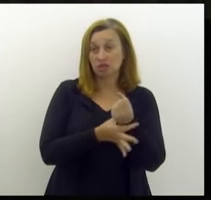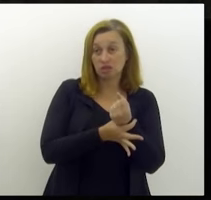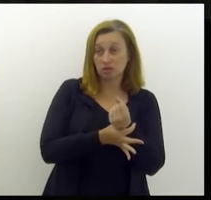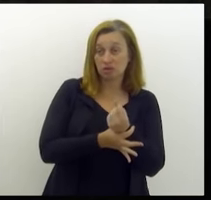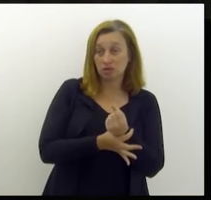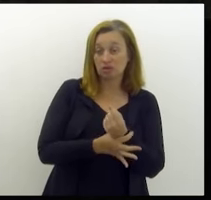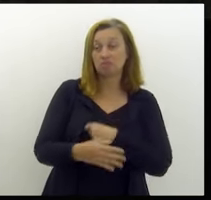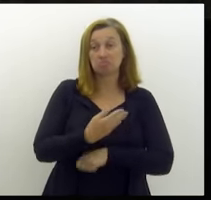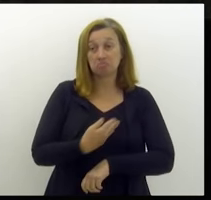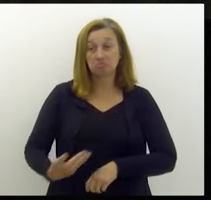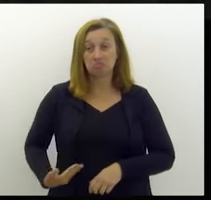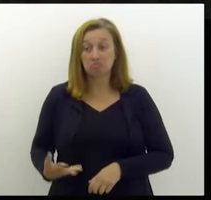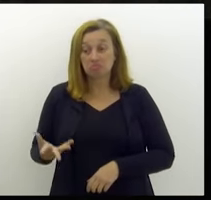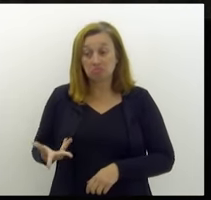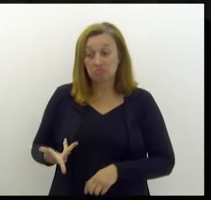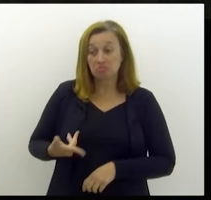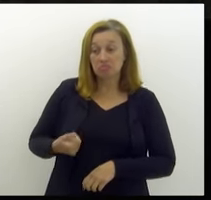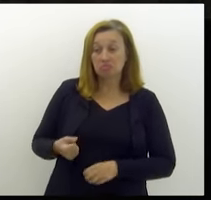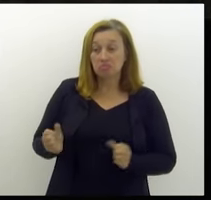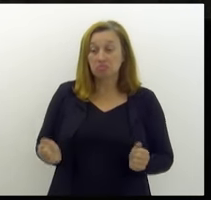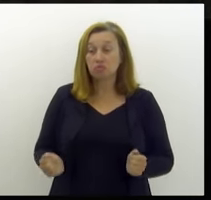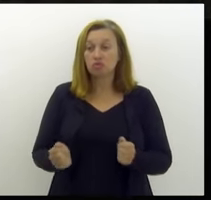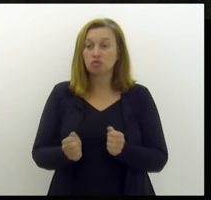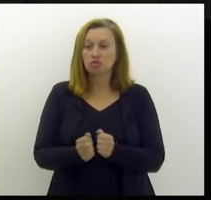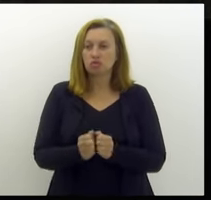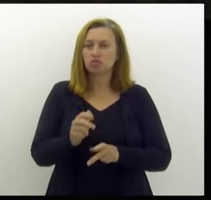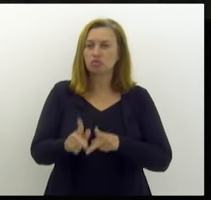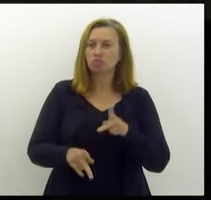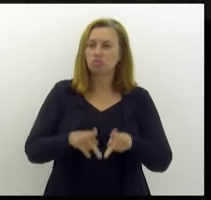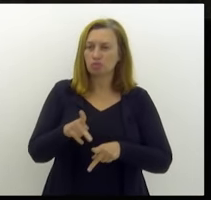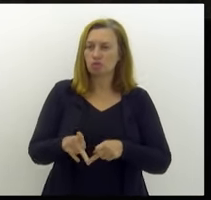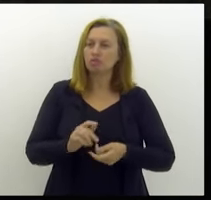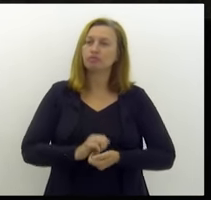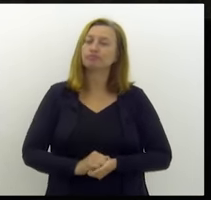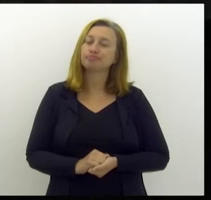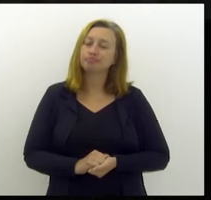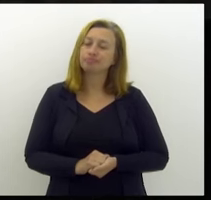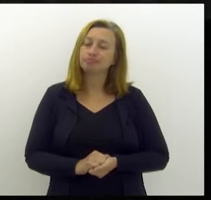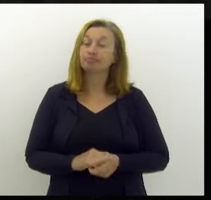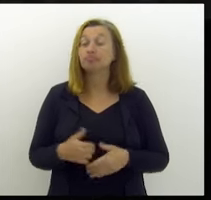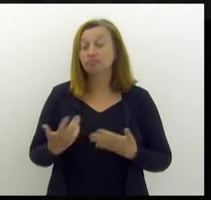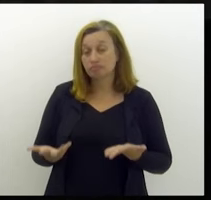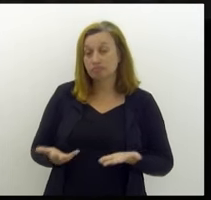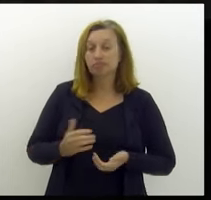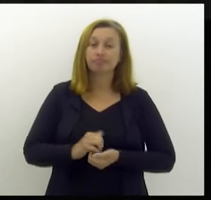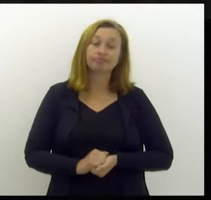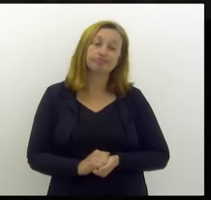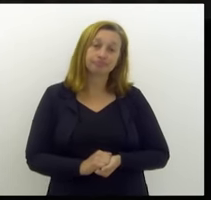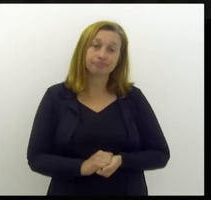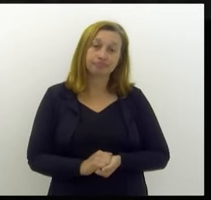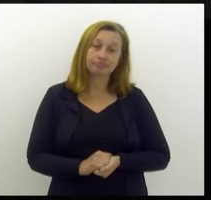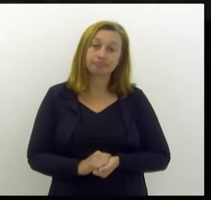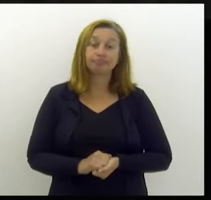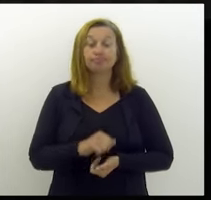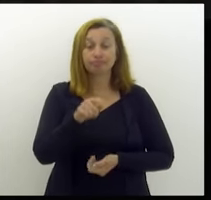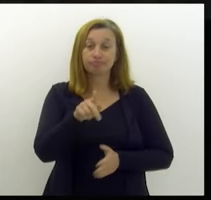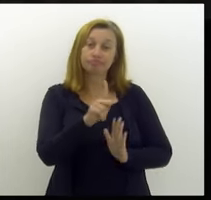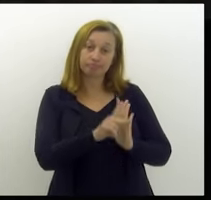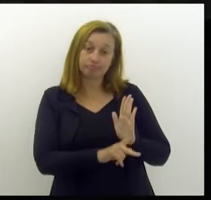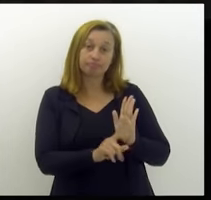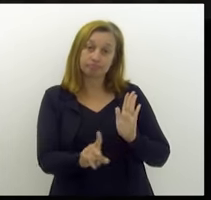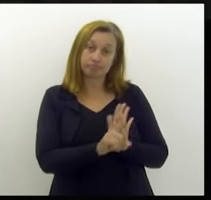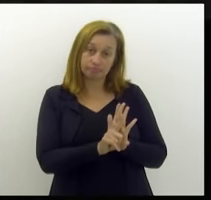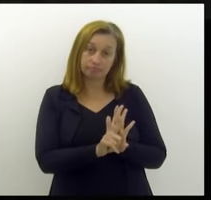coerente para o conjunto da população Fluminense Então esse esse projeto de